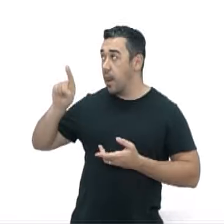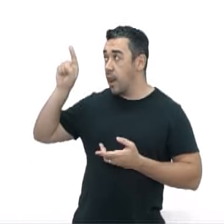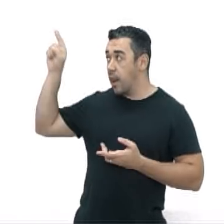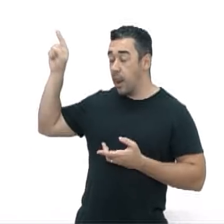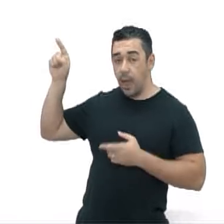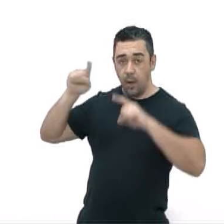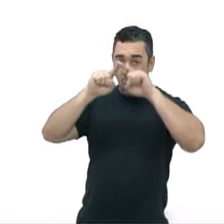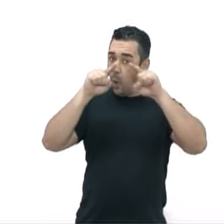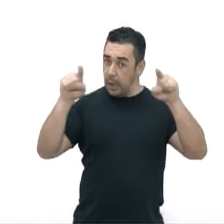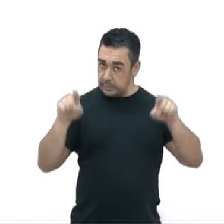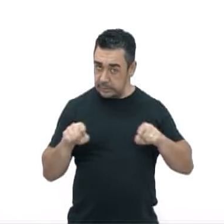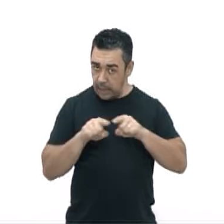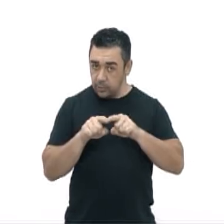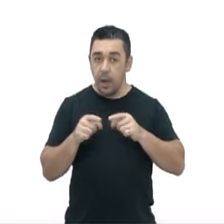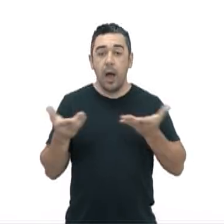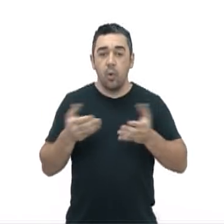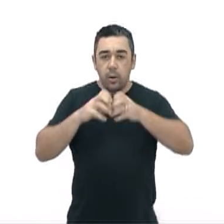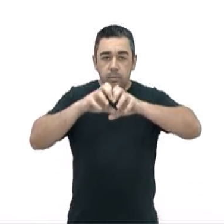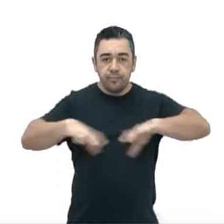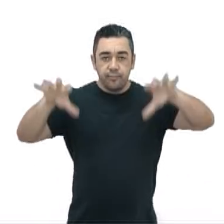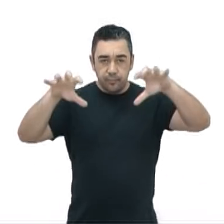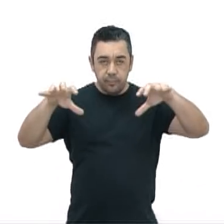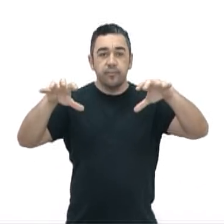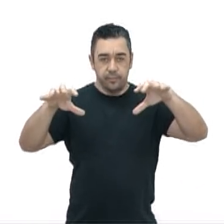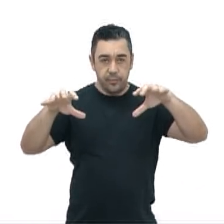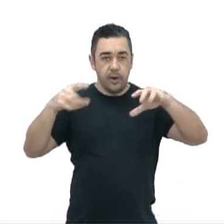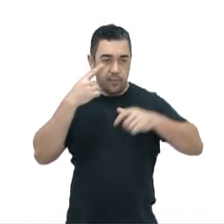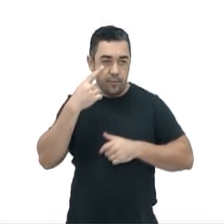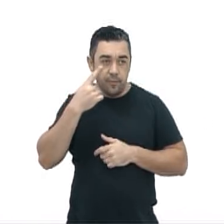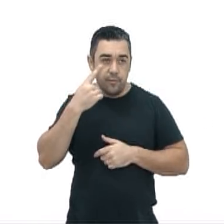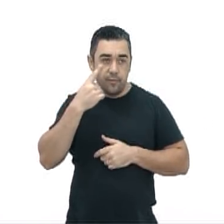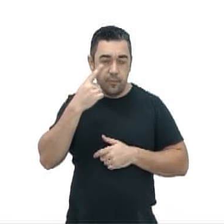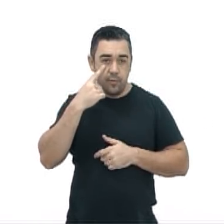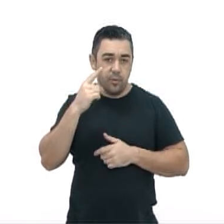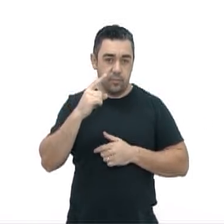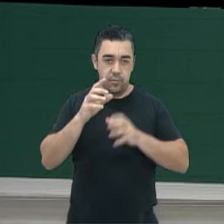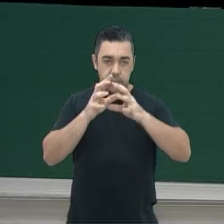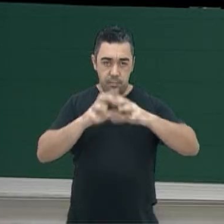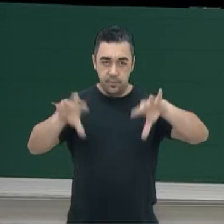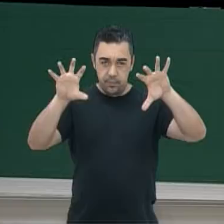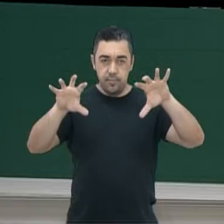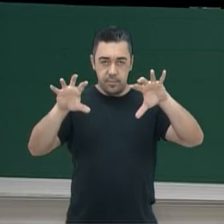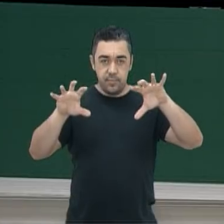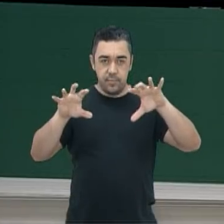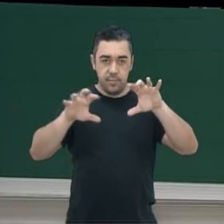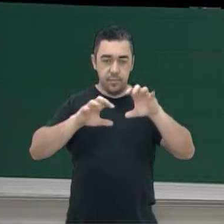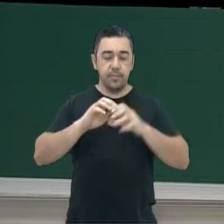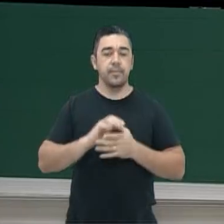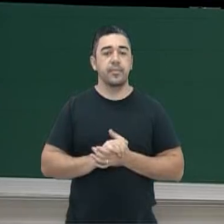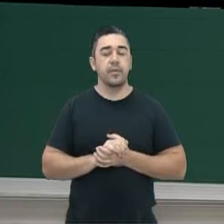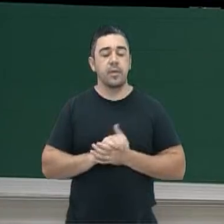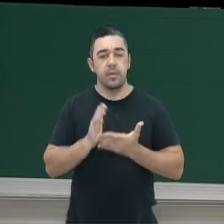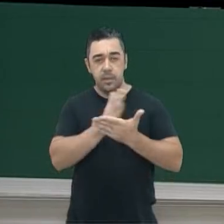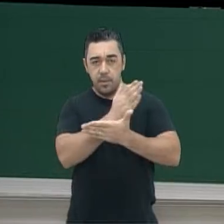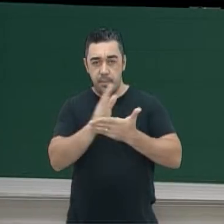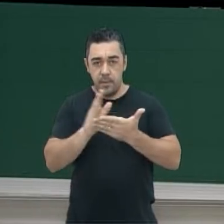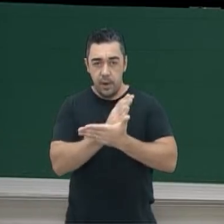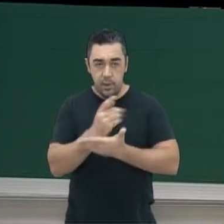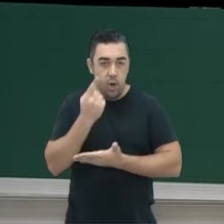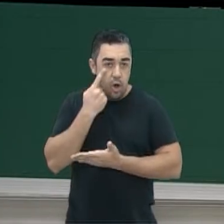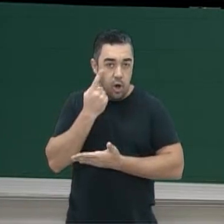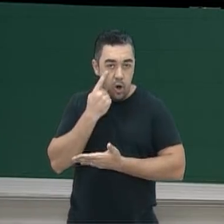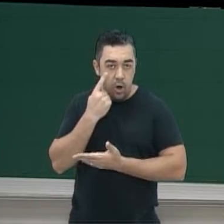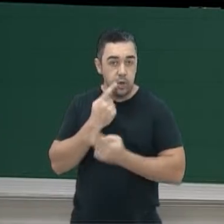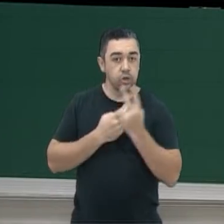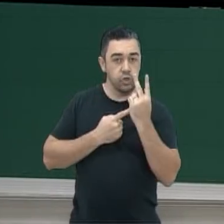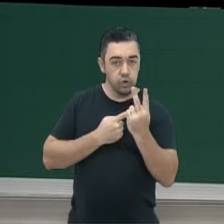montado inteiro. E aqui ele está montado separado, ó. Ele está montado, ó, ele está desmontado, né? Está separadinho as peças. Então, tem